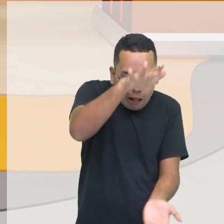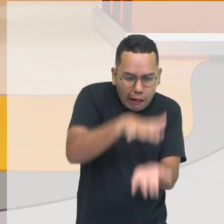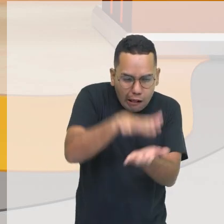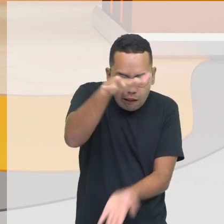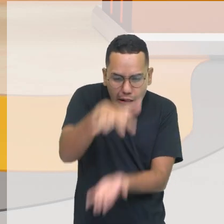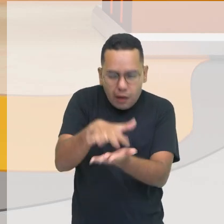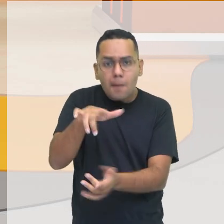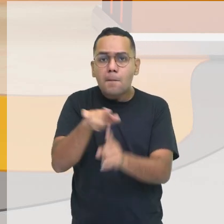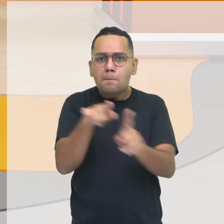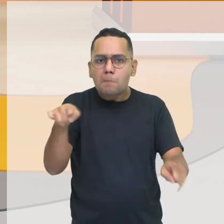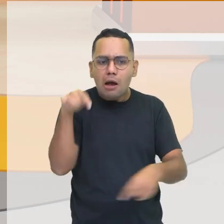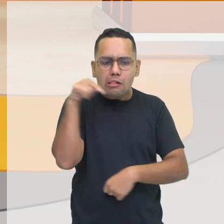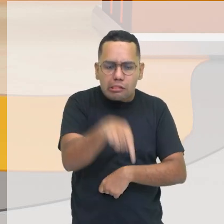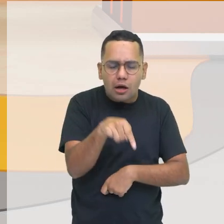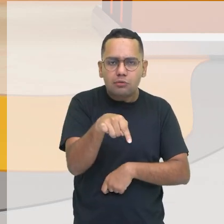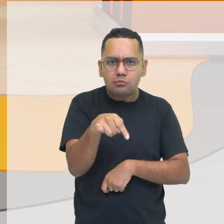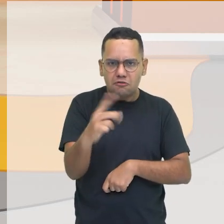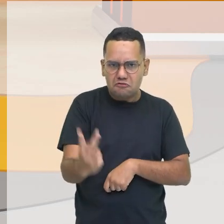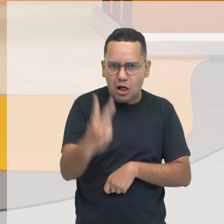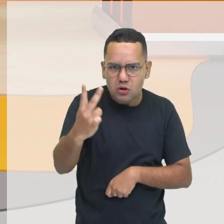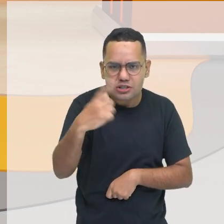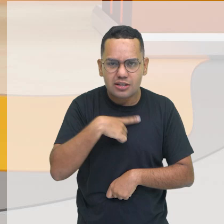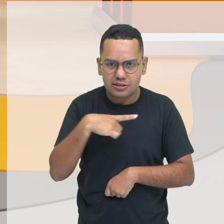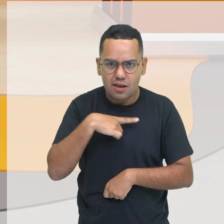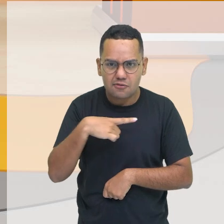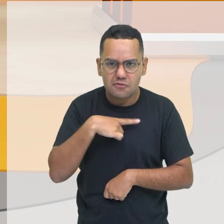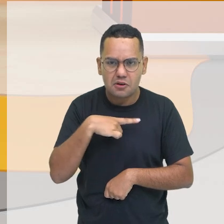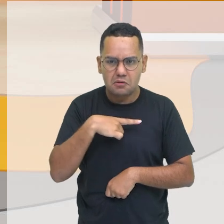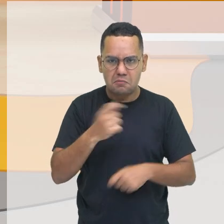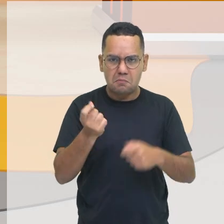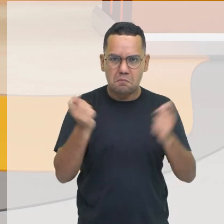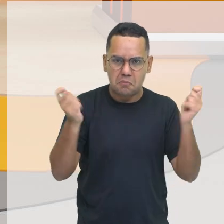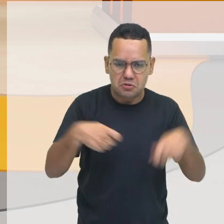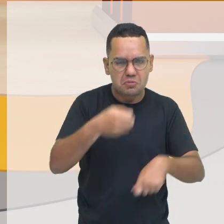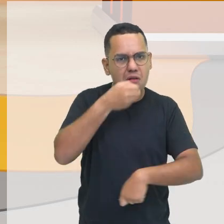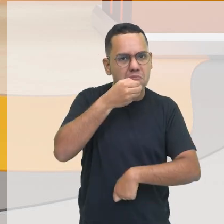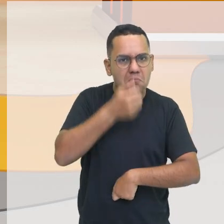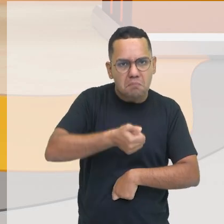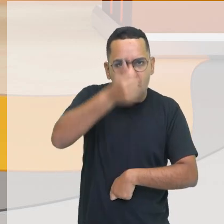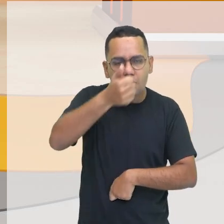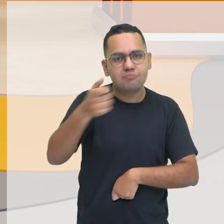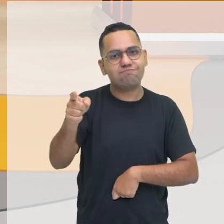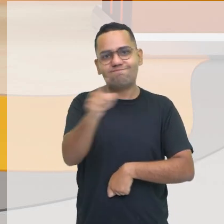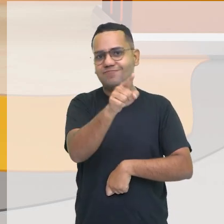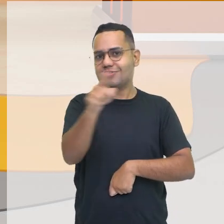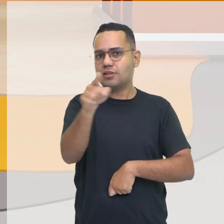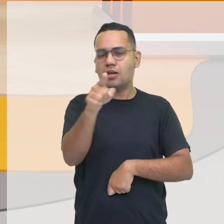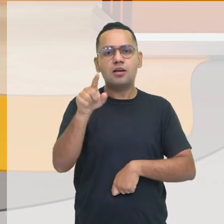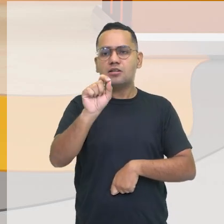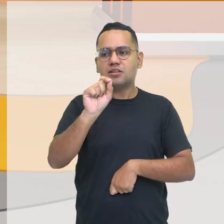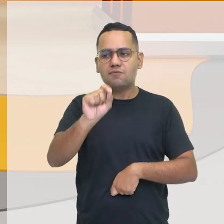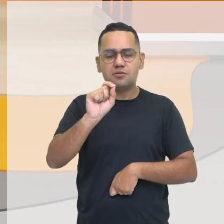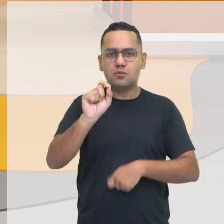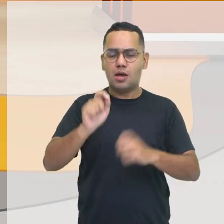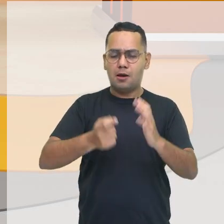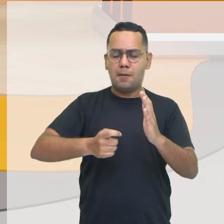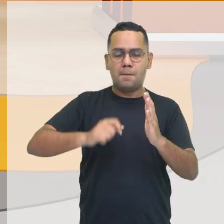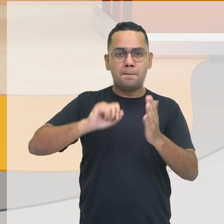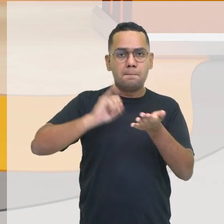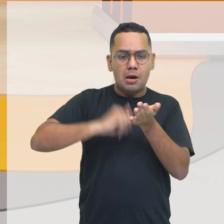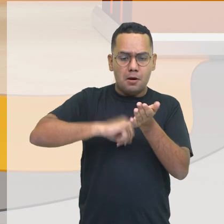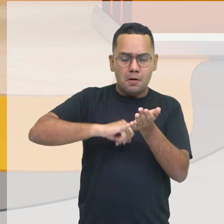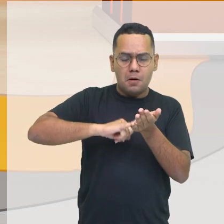emissão excessiva dessa moeda pelo governo não vai ter lastro na produção real, o que vai gerar